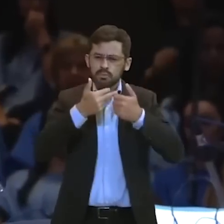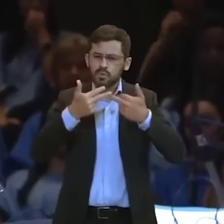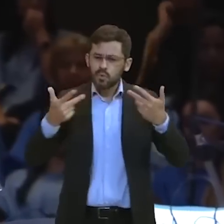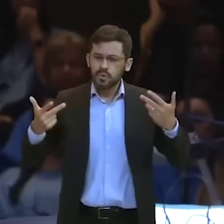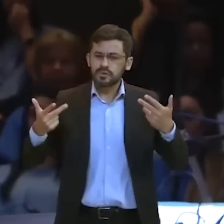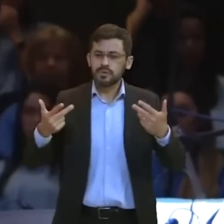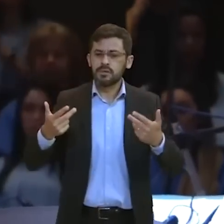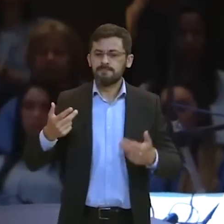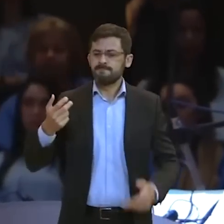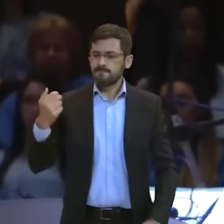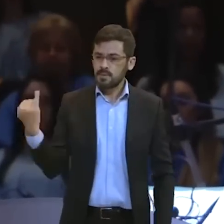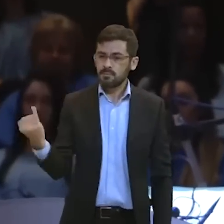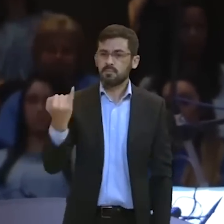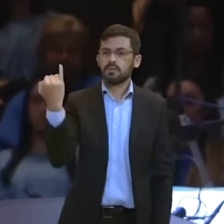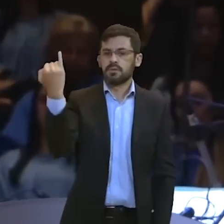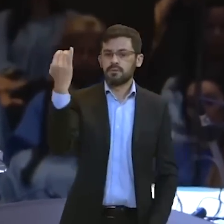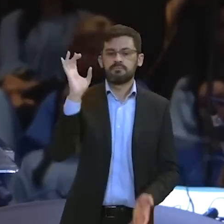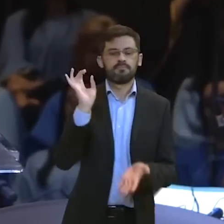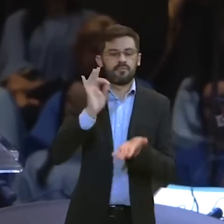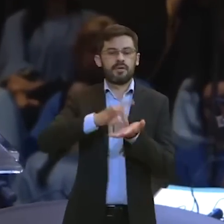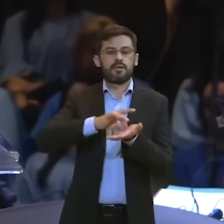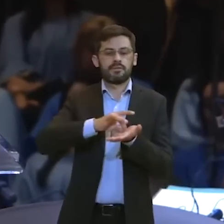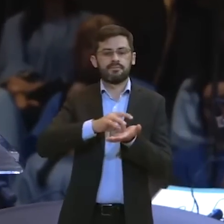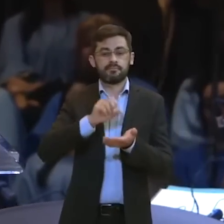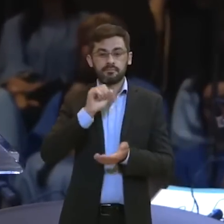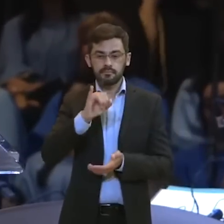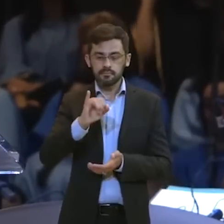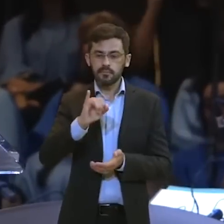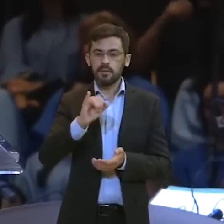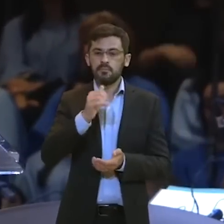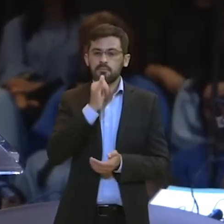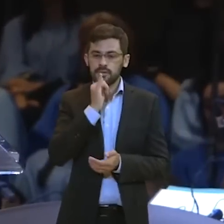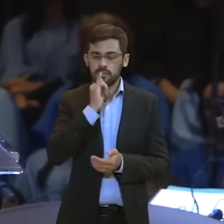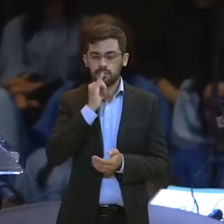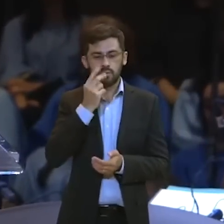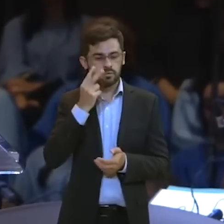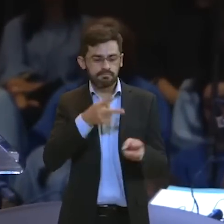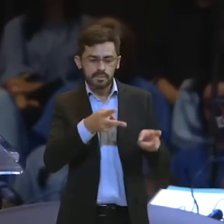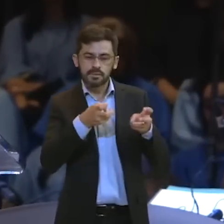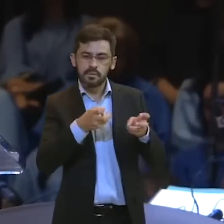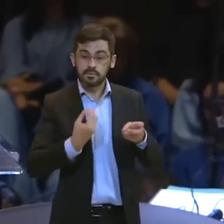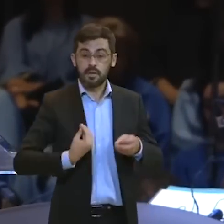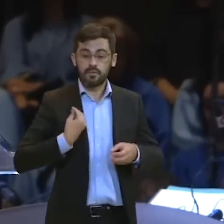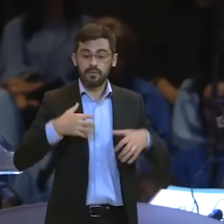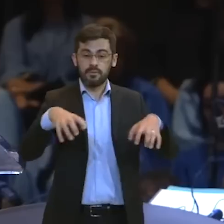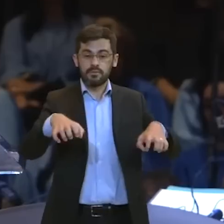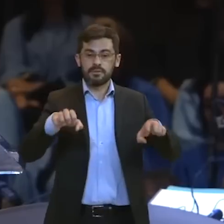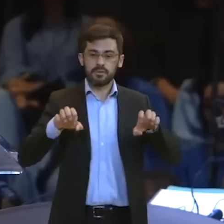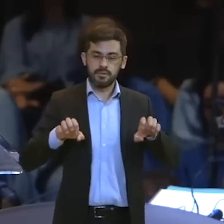são importantes. Se a gente olha para a vida de Ezequias,